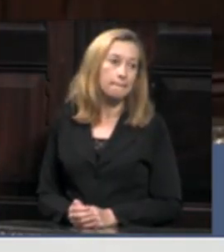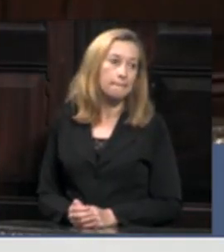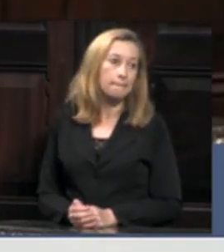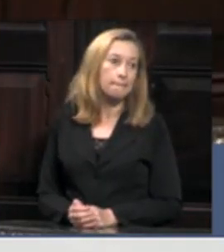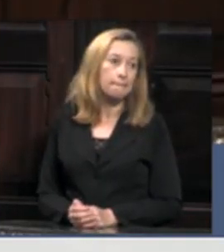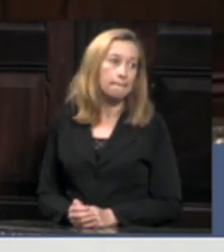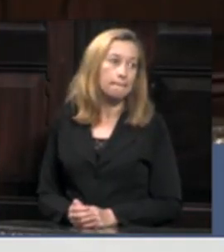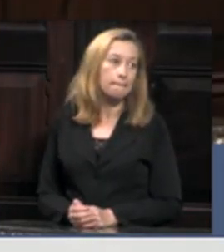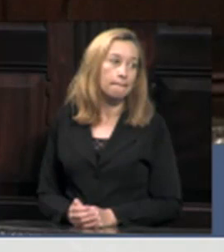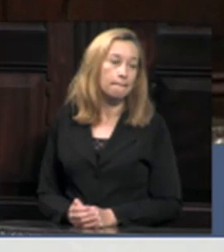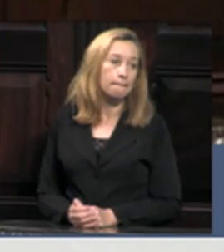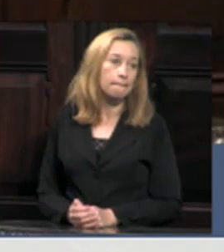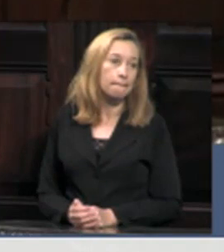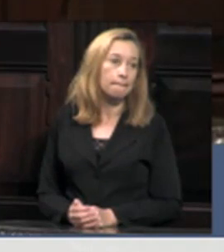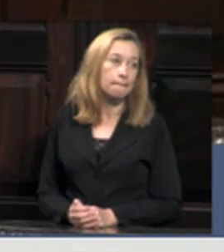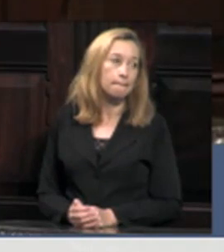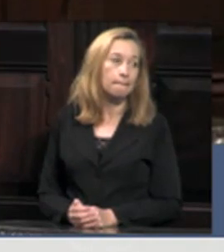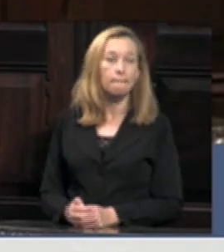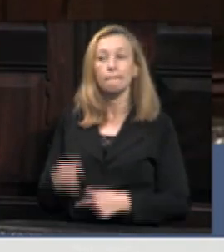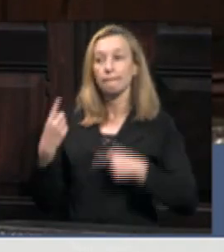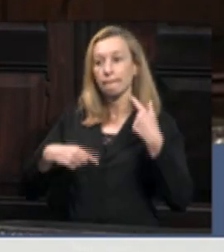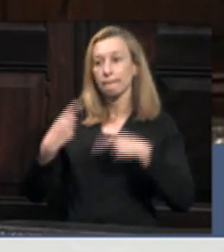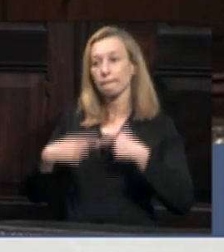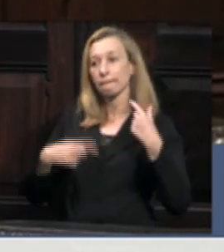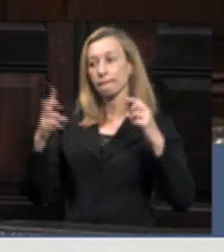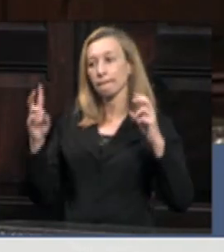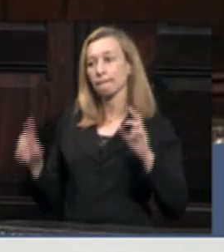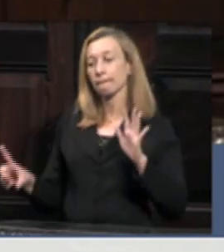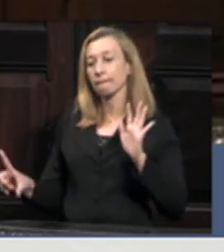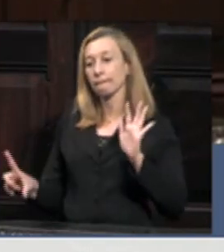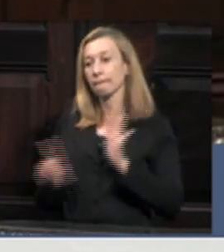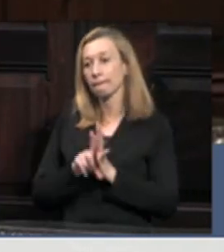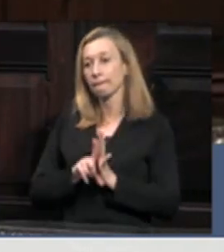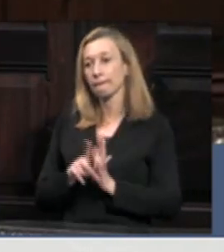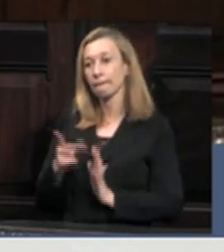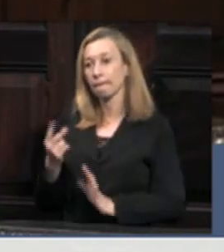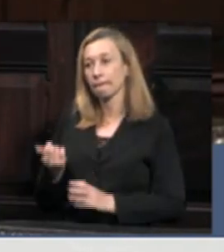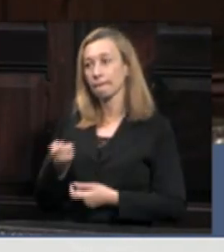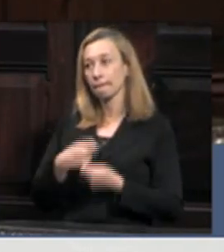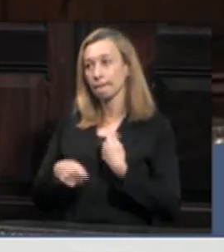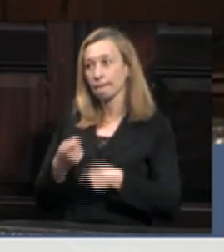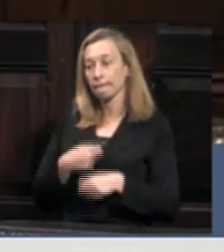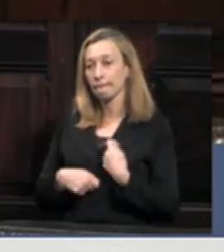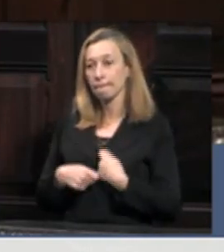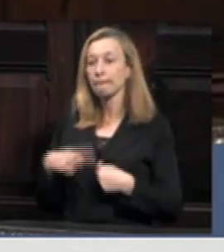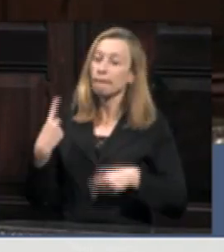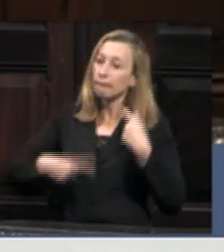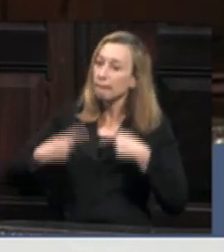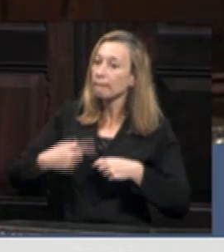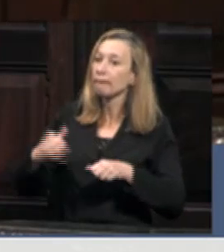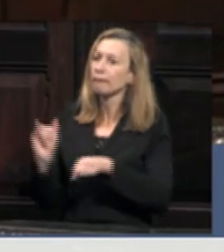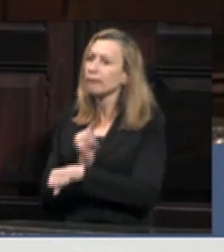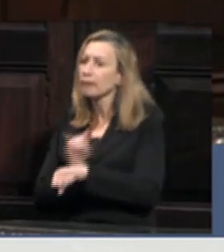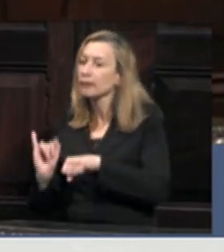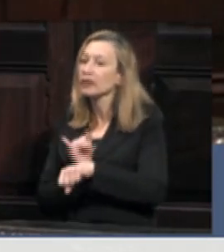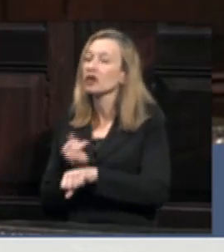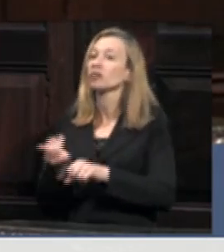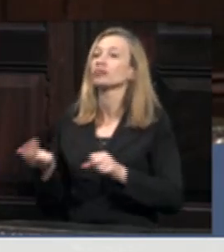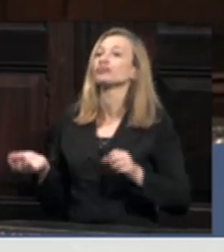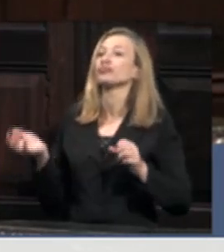A discussão da Lei Orçamentária Anual 2019 é uma discussão estratégica para o Estado do Rio de